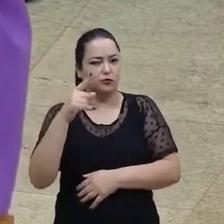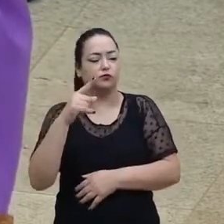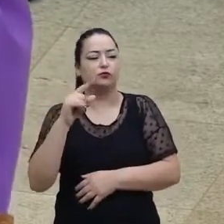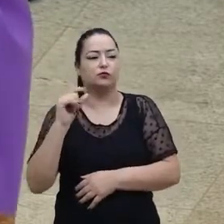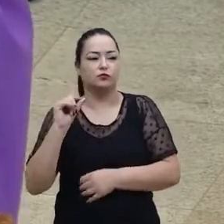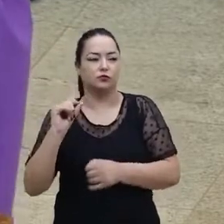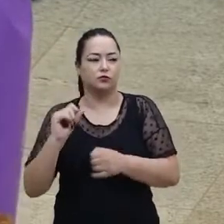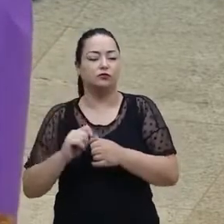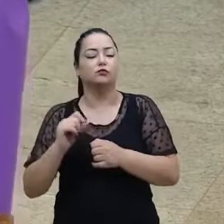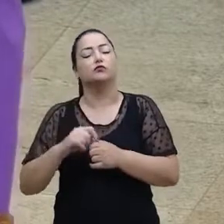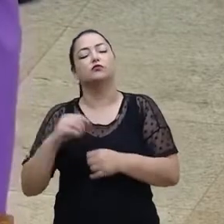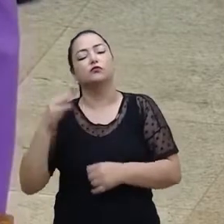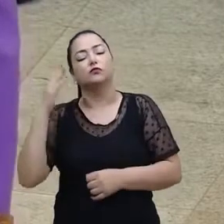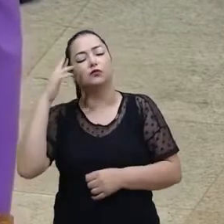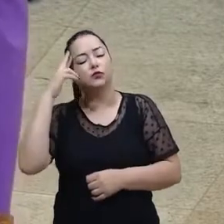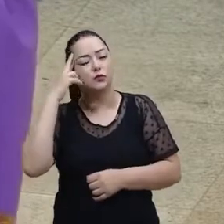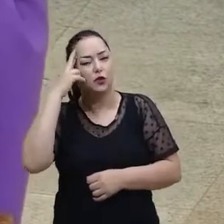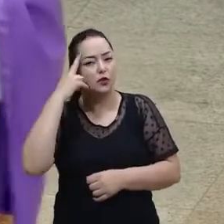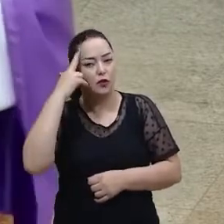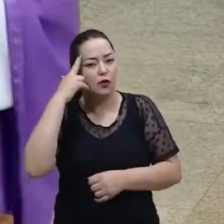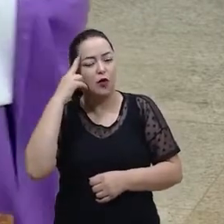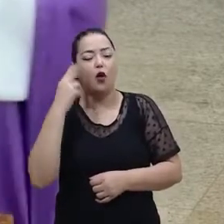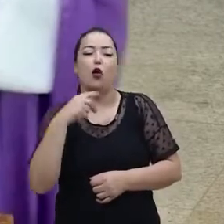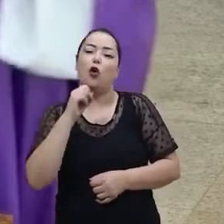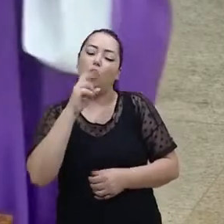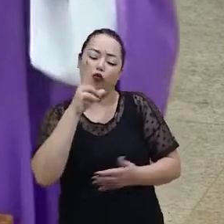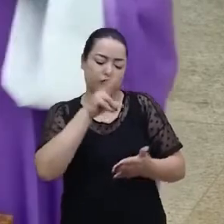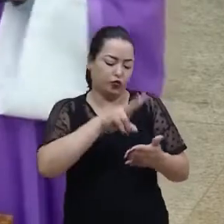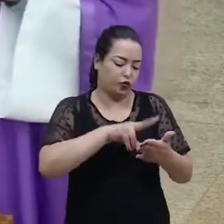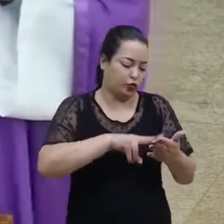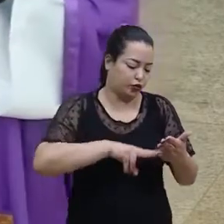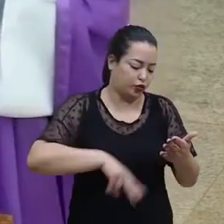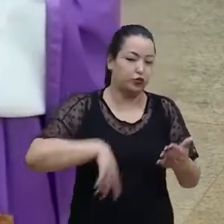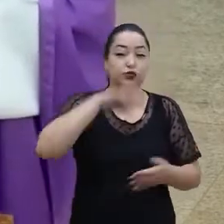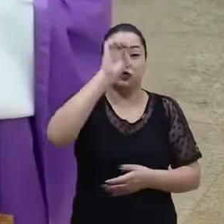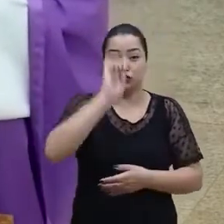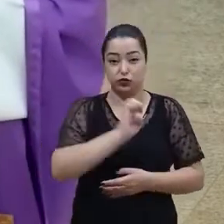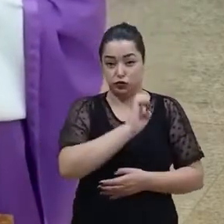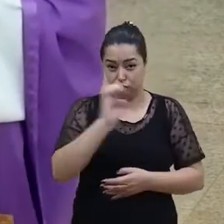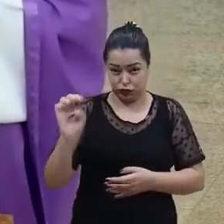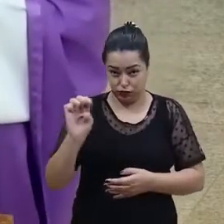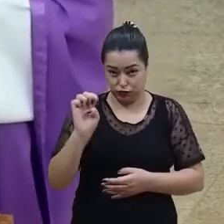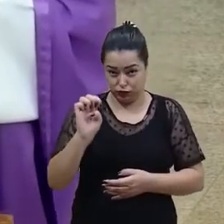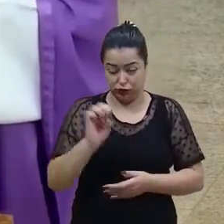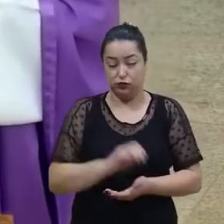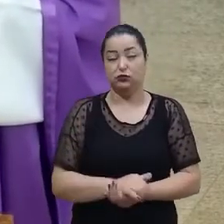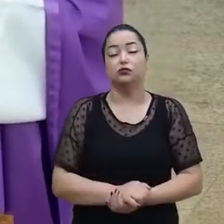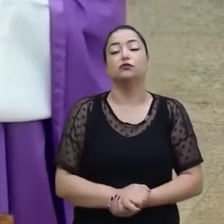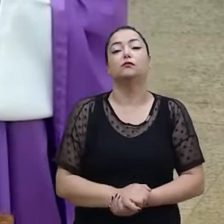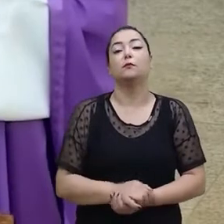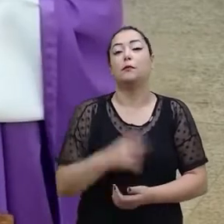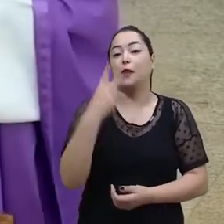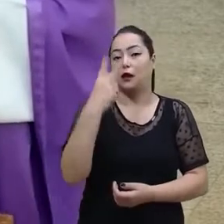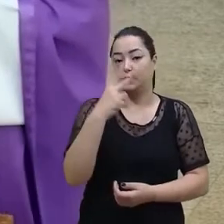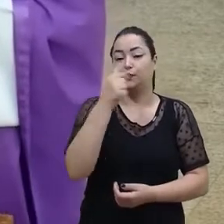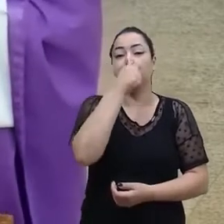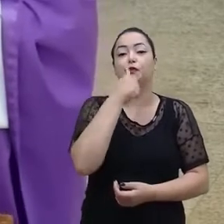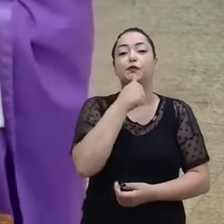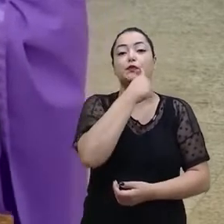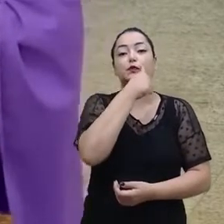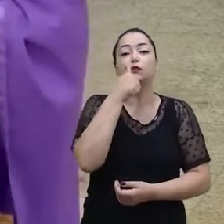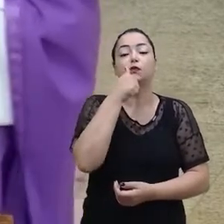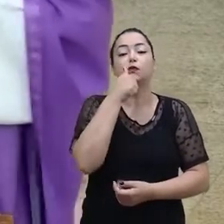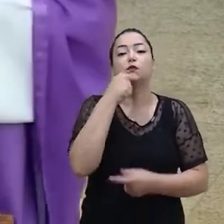faz sua meditação ler o evangelho e você vai ficar na sua vida espiritual a segunda coisa é o jejum